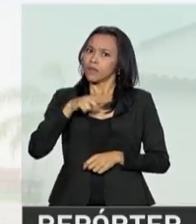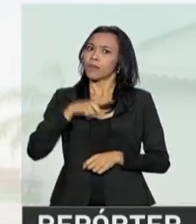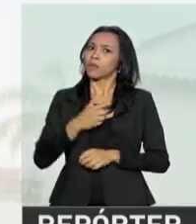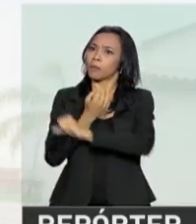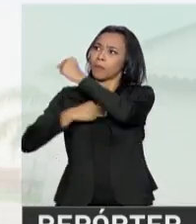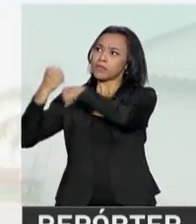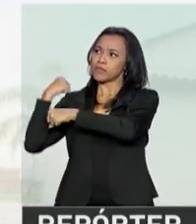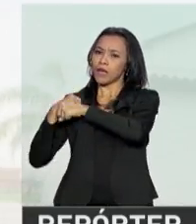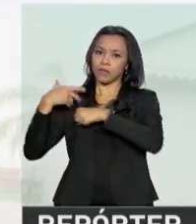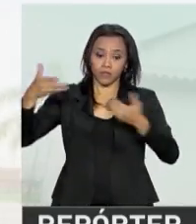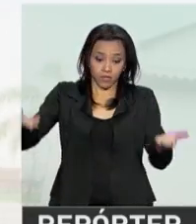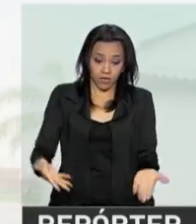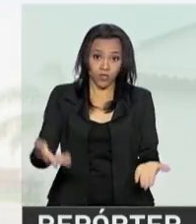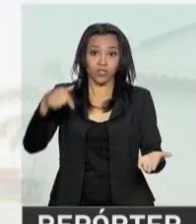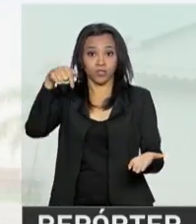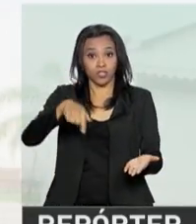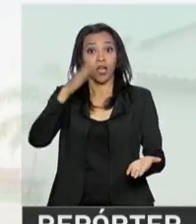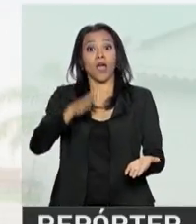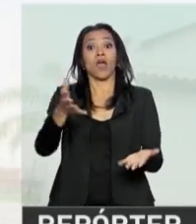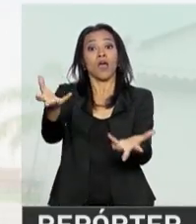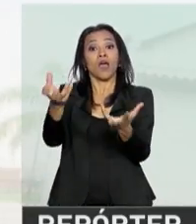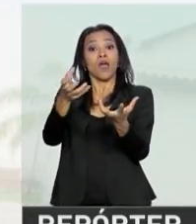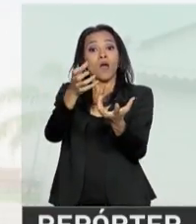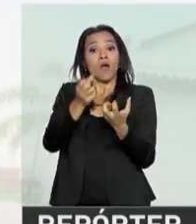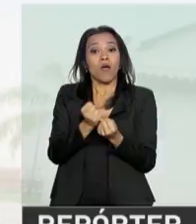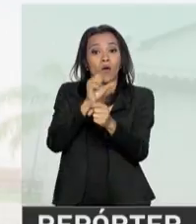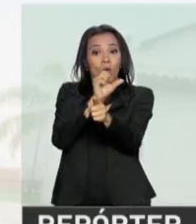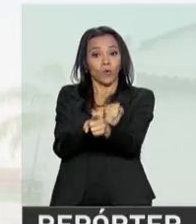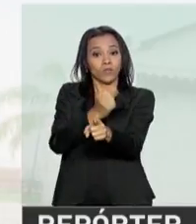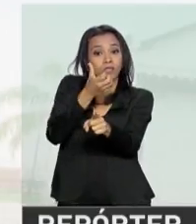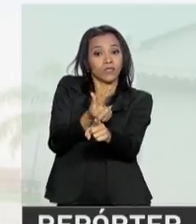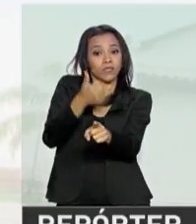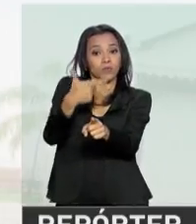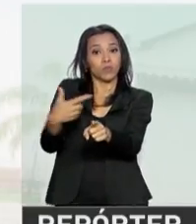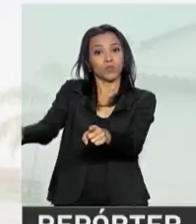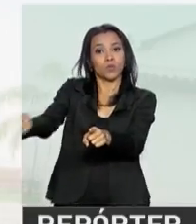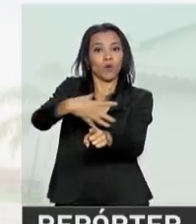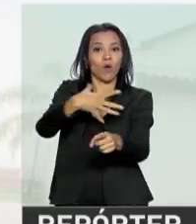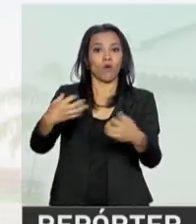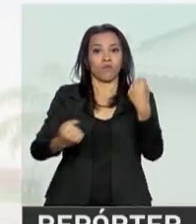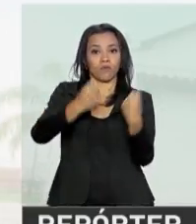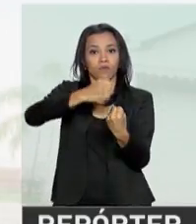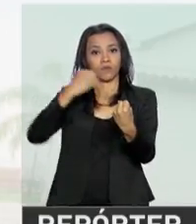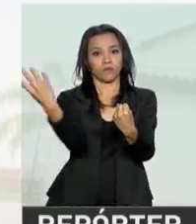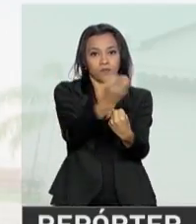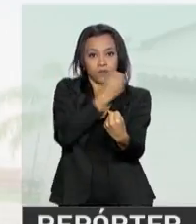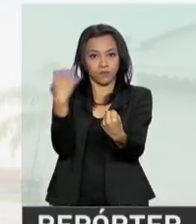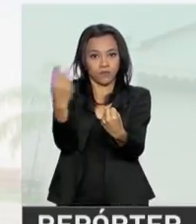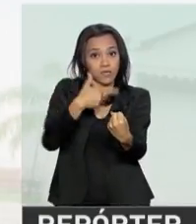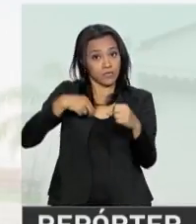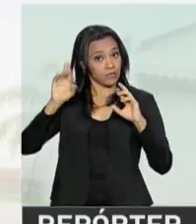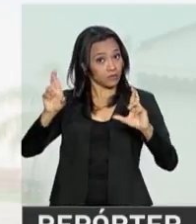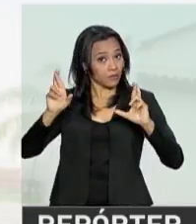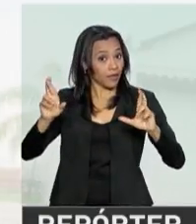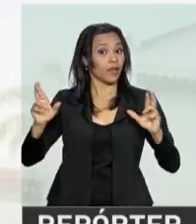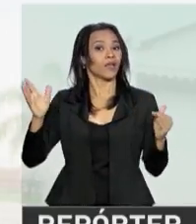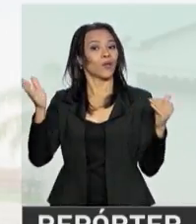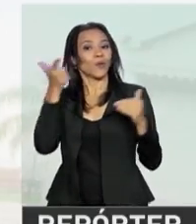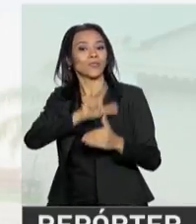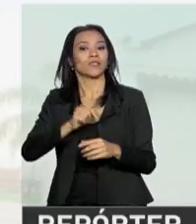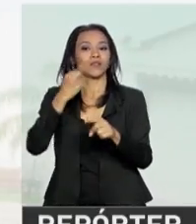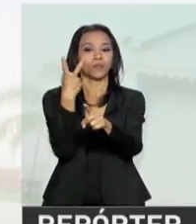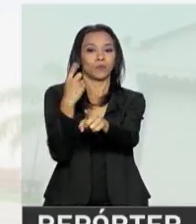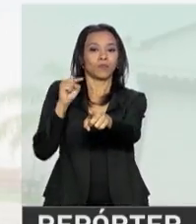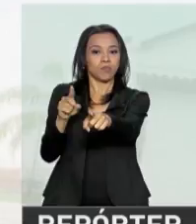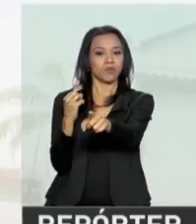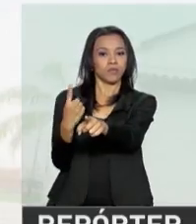este ano, o SAMU recebeu 862 novas ambulâncias. A expectativa é chegar a